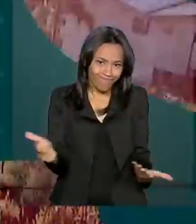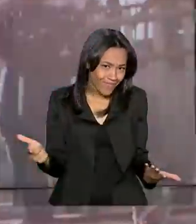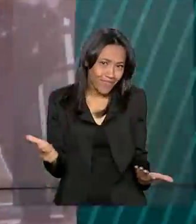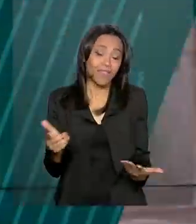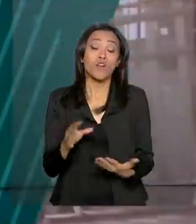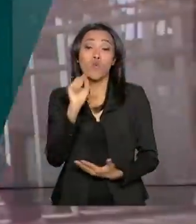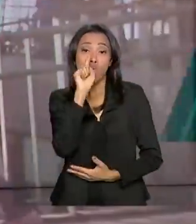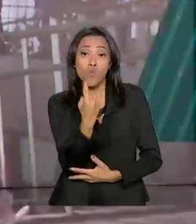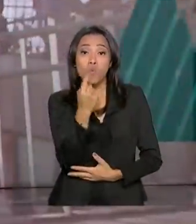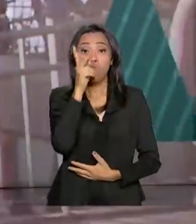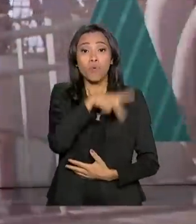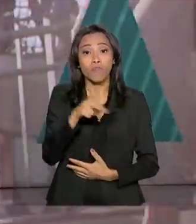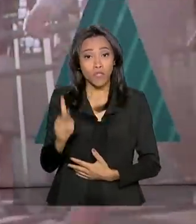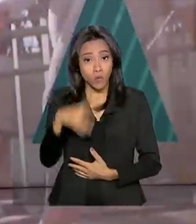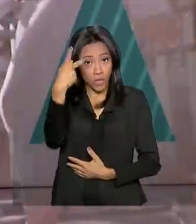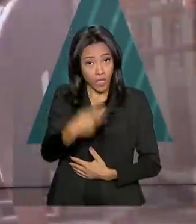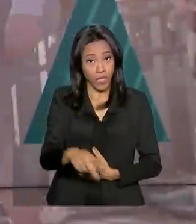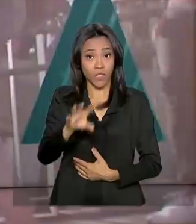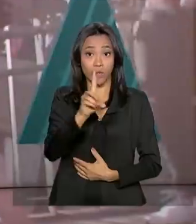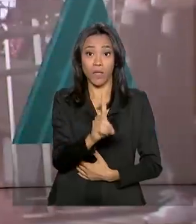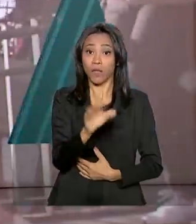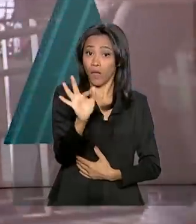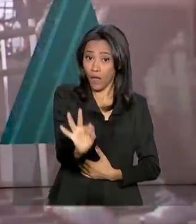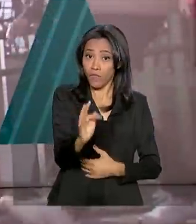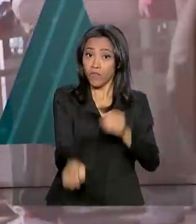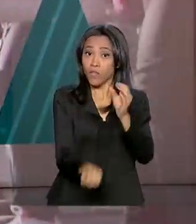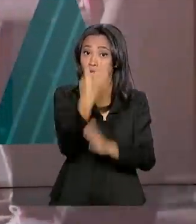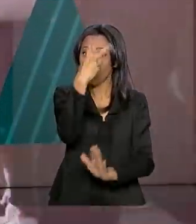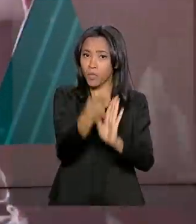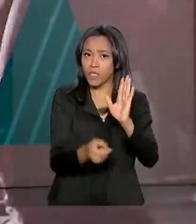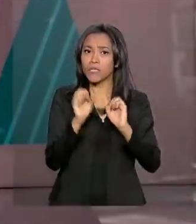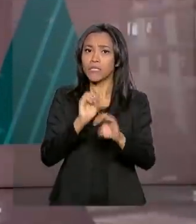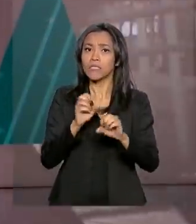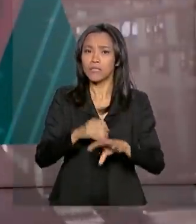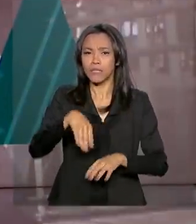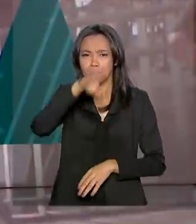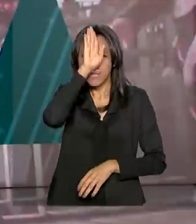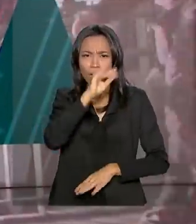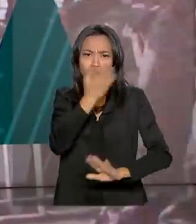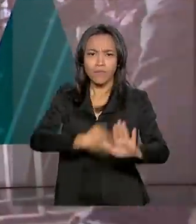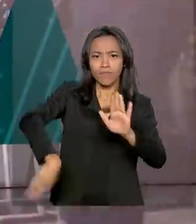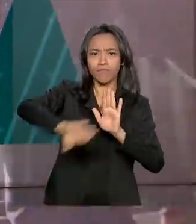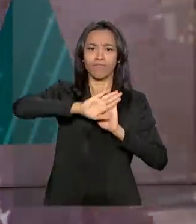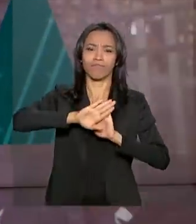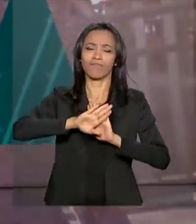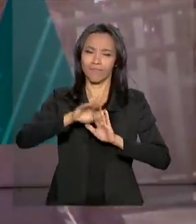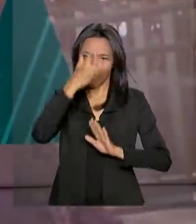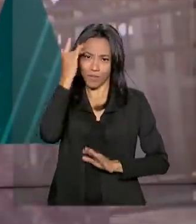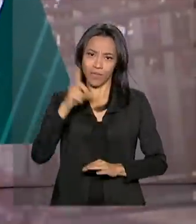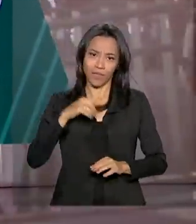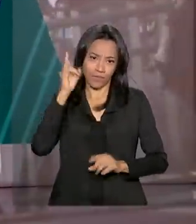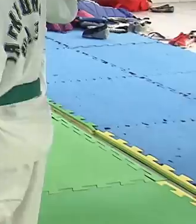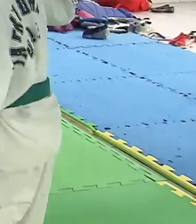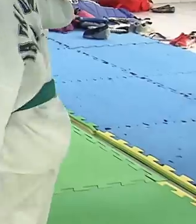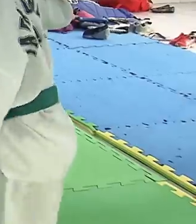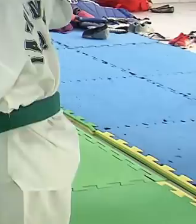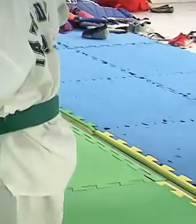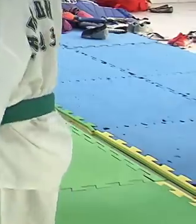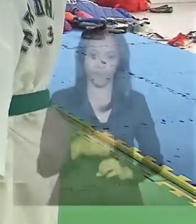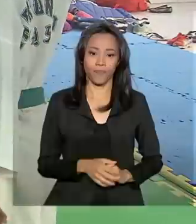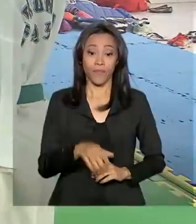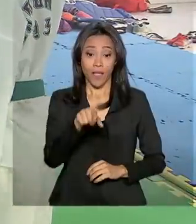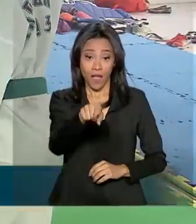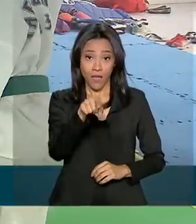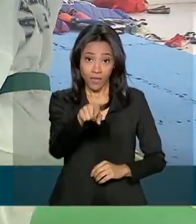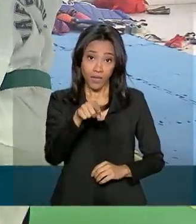Uma professora aqui do Distrito Federal criou um projeto que ensina de graça taekwondo para pessoas com deficiência. As histórias aqui